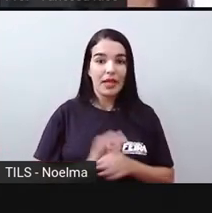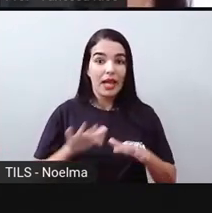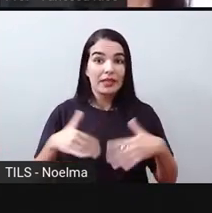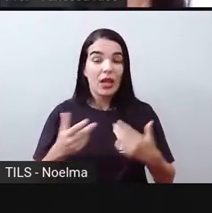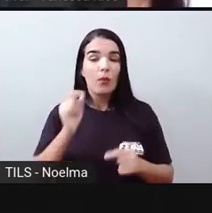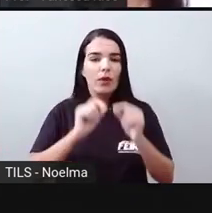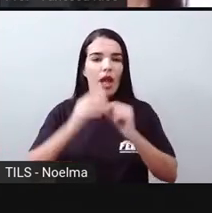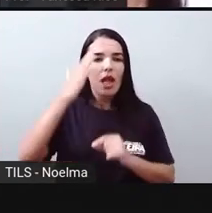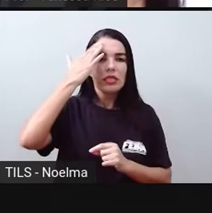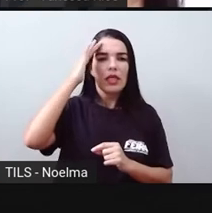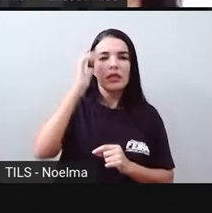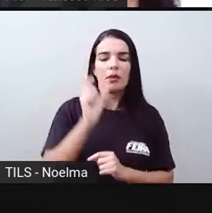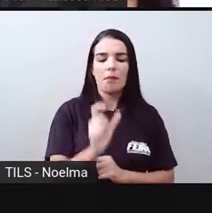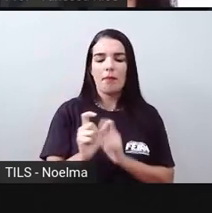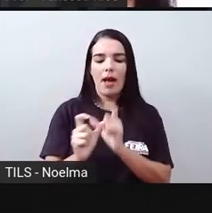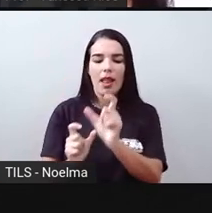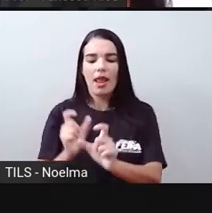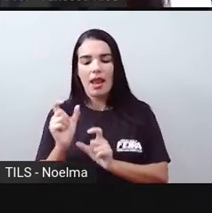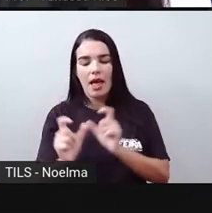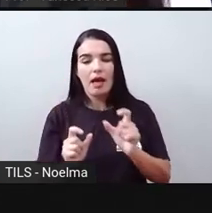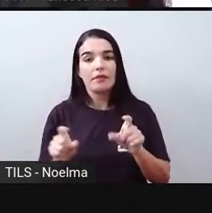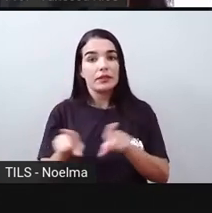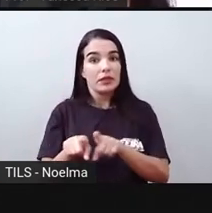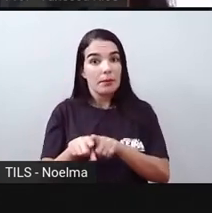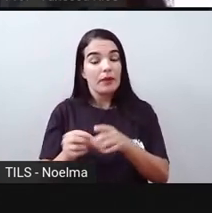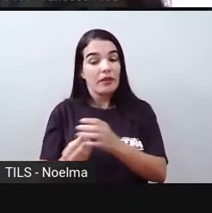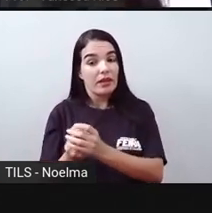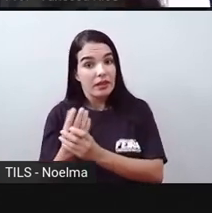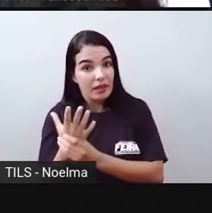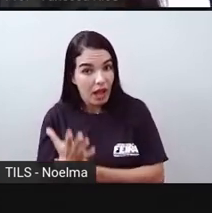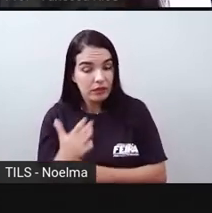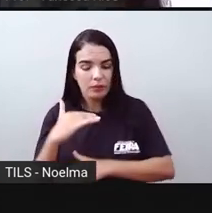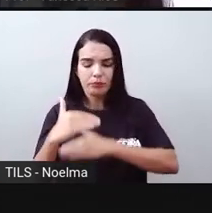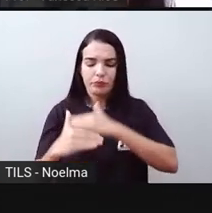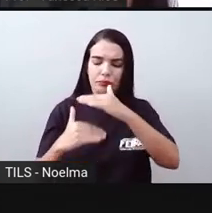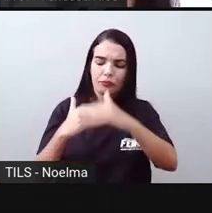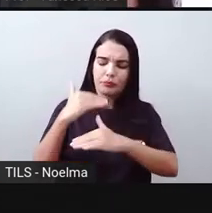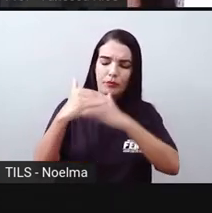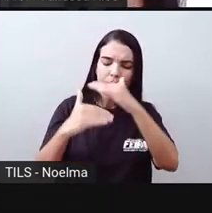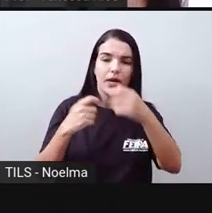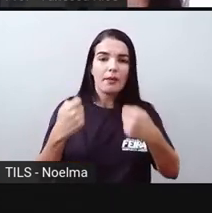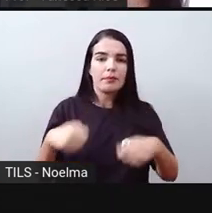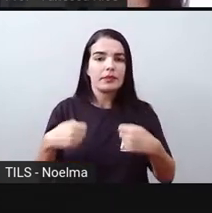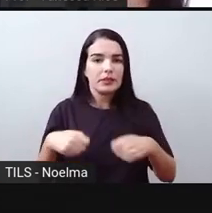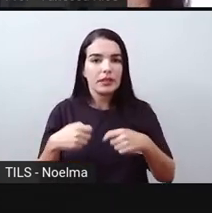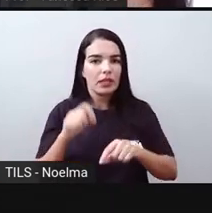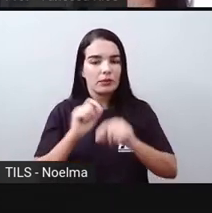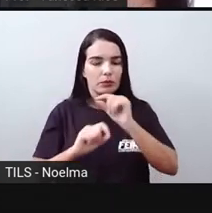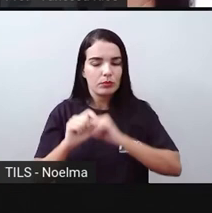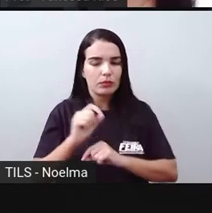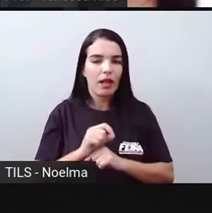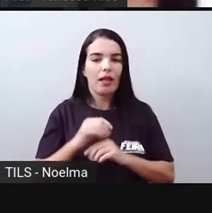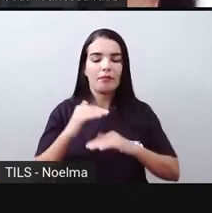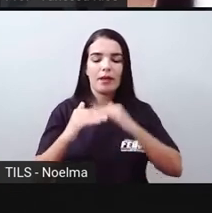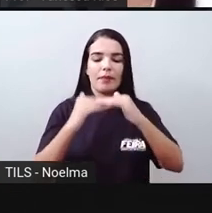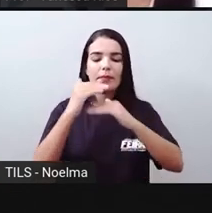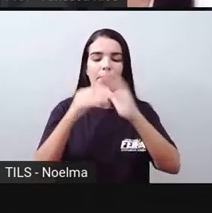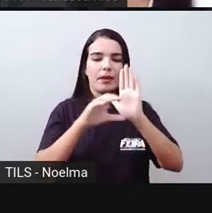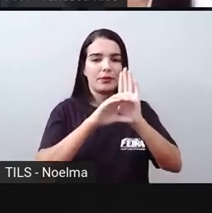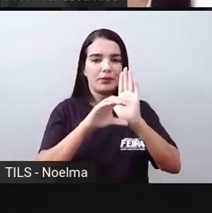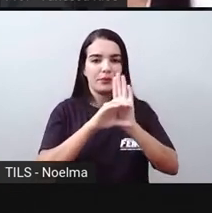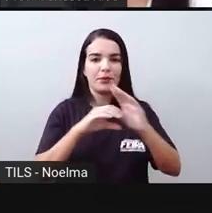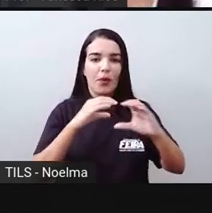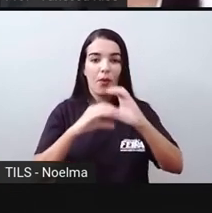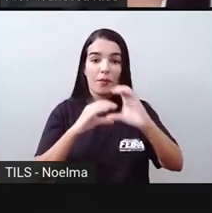que as palavras também vão sendo, né, criadas, dependendo da necessidade, vai surgindo dentro desse processo de